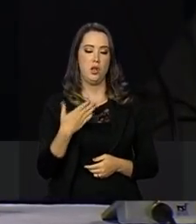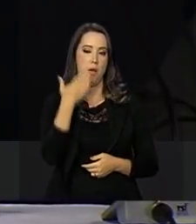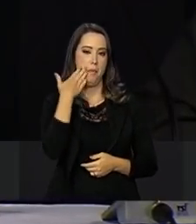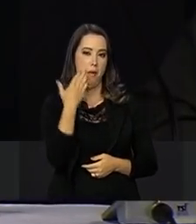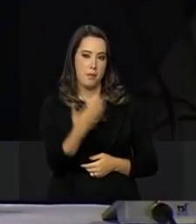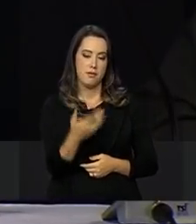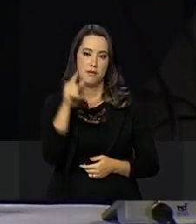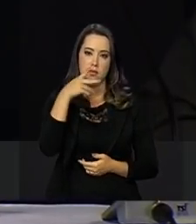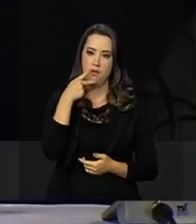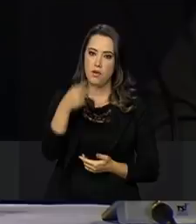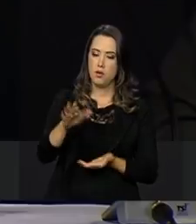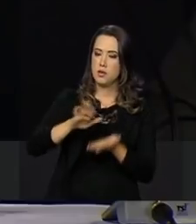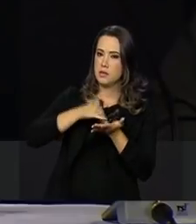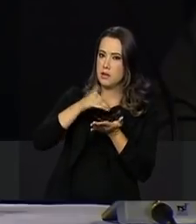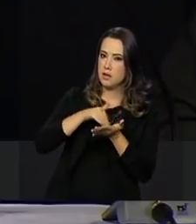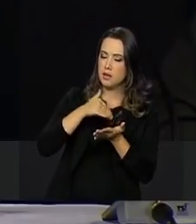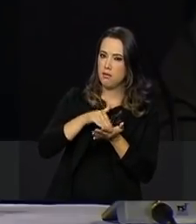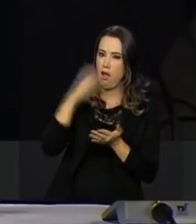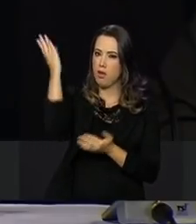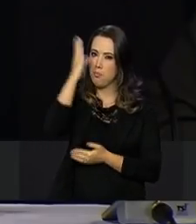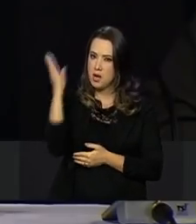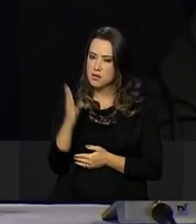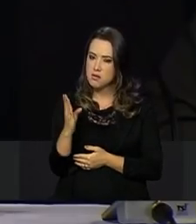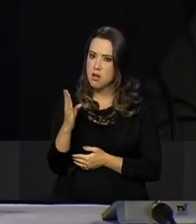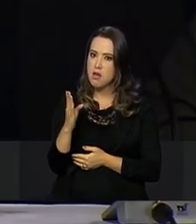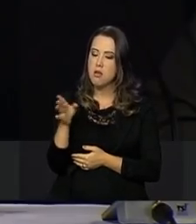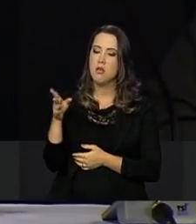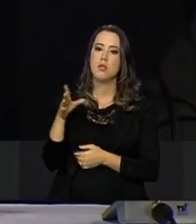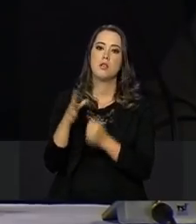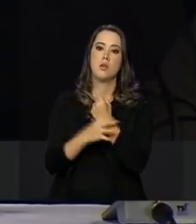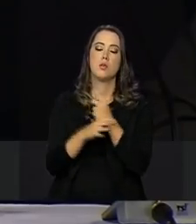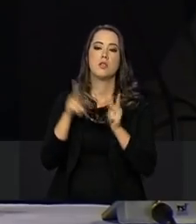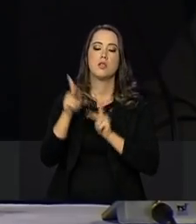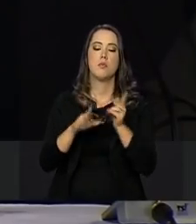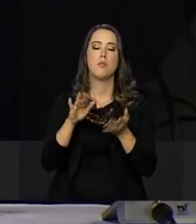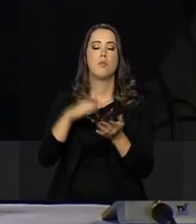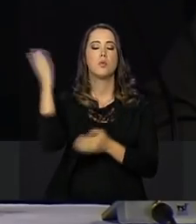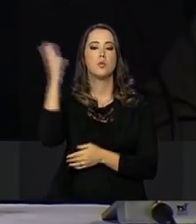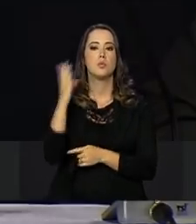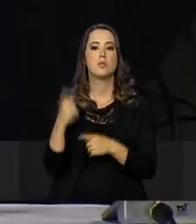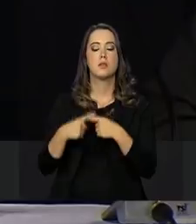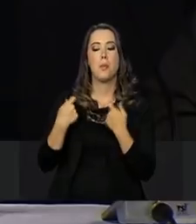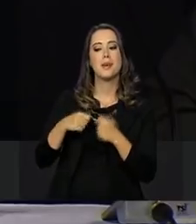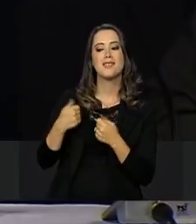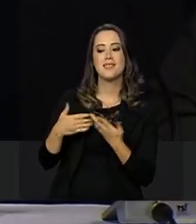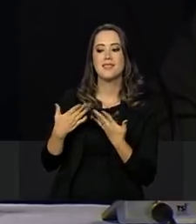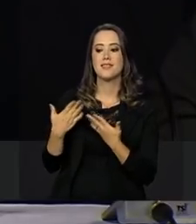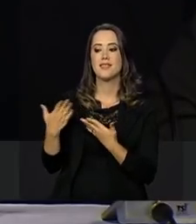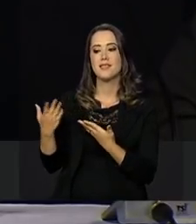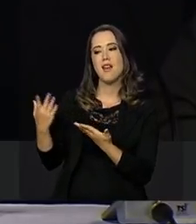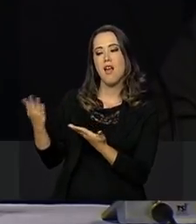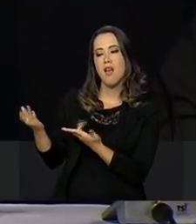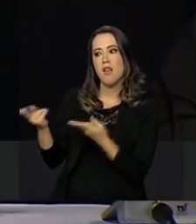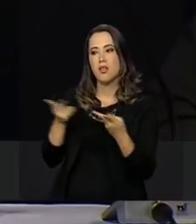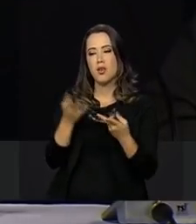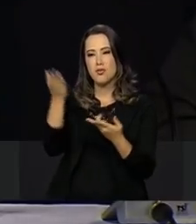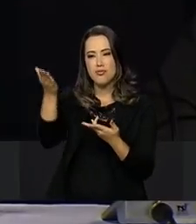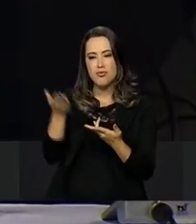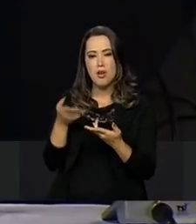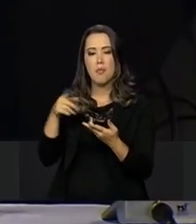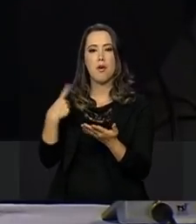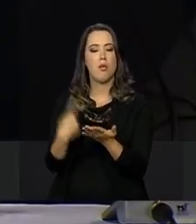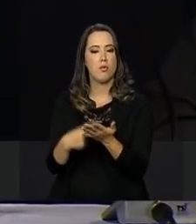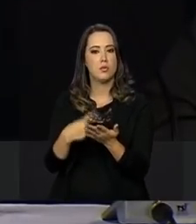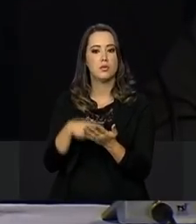Pública do Estado de São Paulo, Brasil, depois ele me disse: olha, eu precisei apresentá-lo porque ele faz parte de um